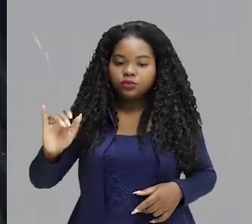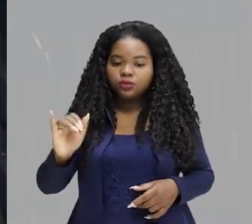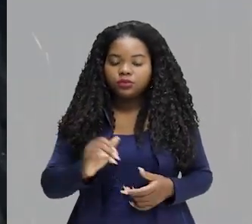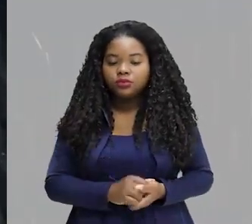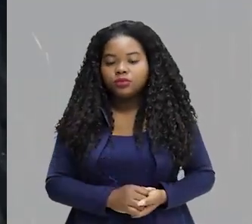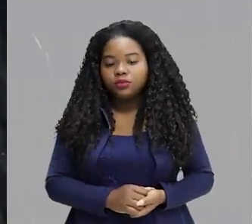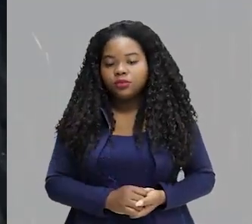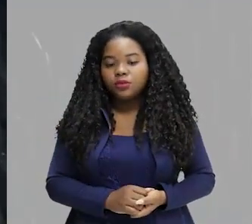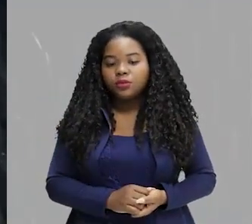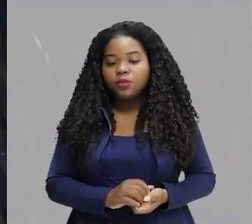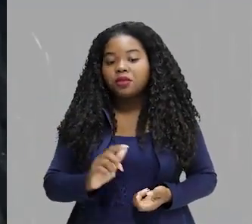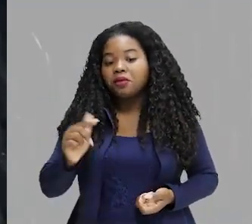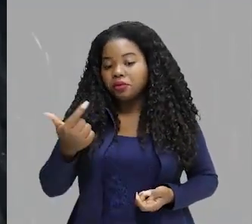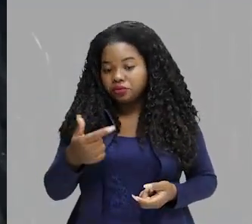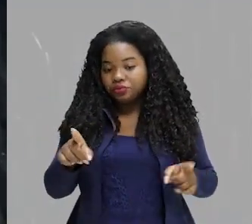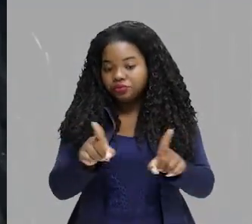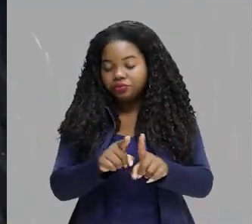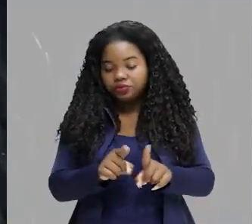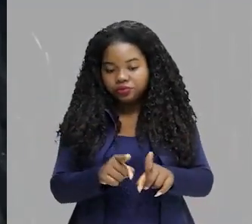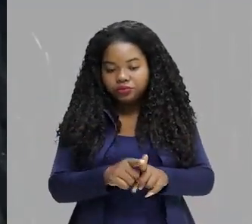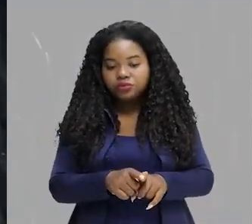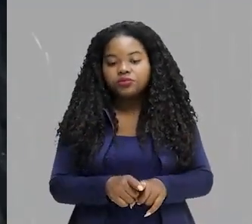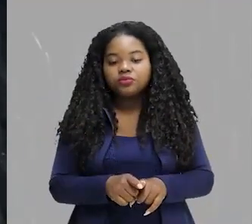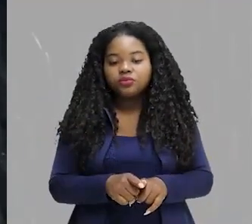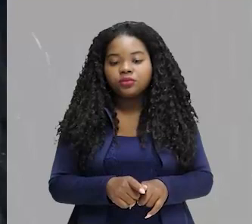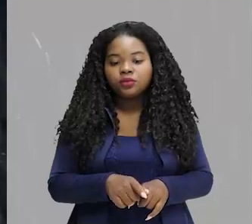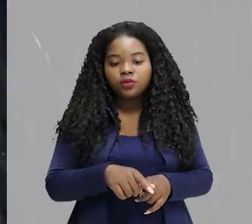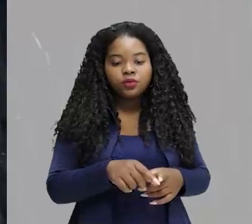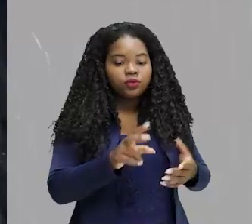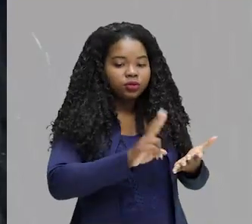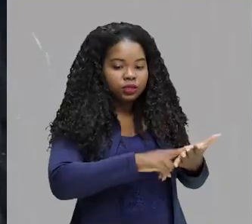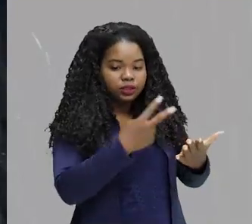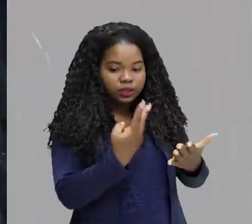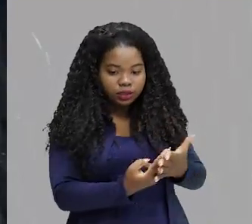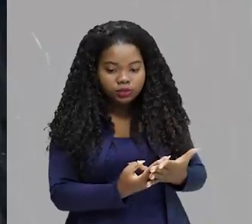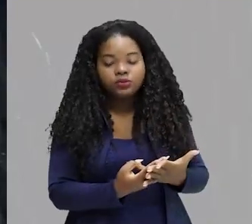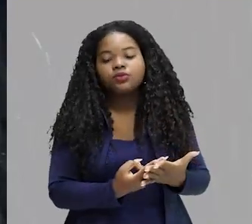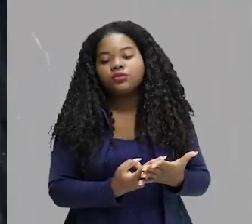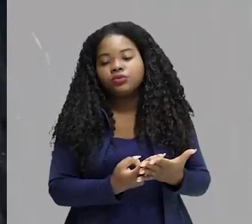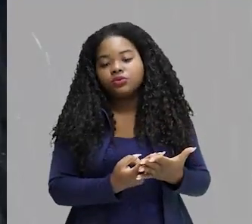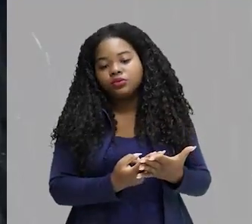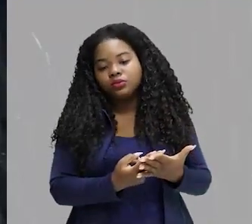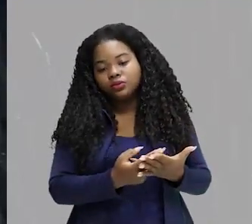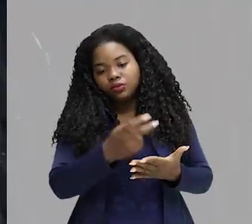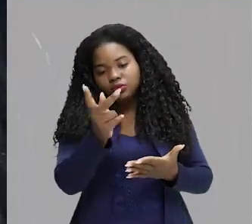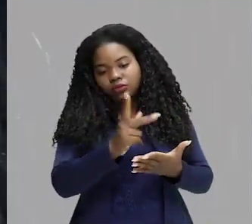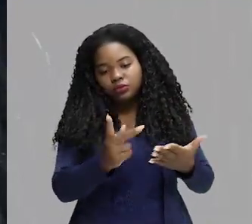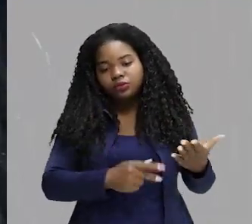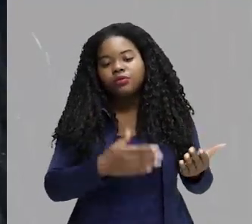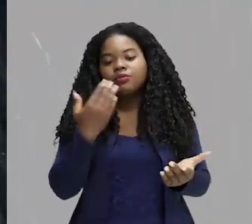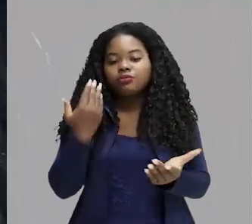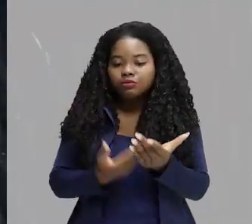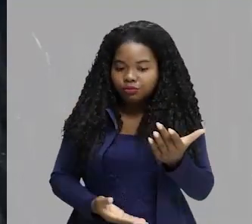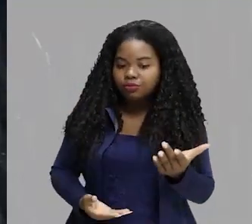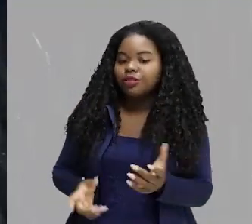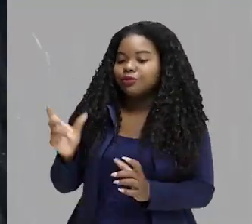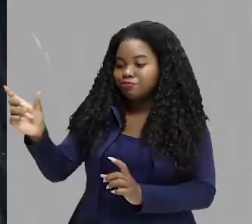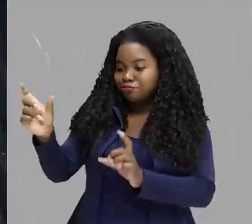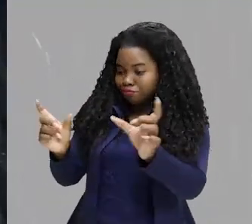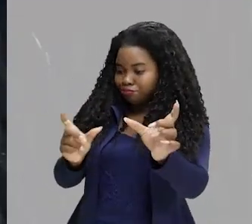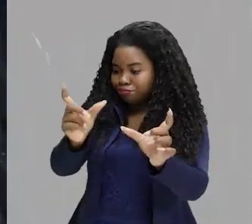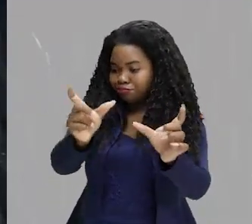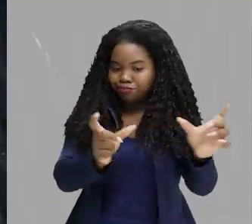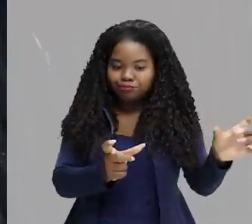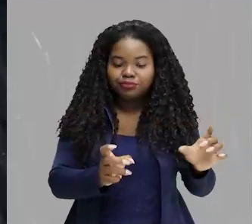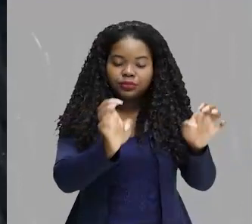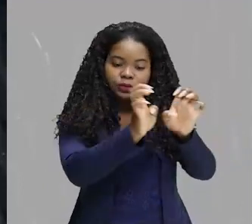aí vem a outra curiosidade. Quando você vai traduzir um poema, você vai perder nesses elementos estilísticos. Quando você